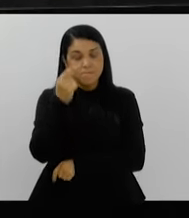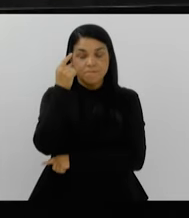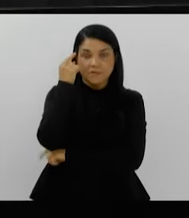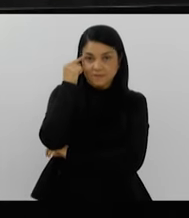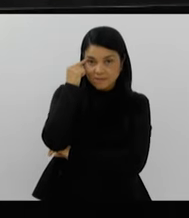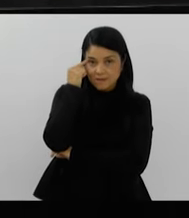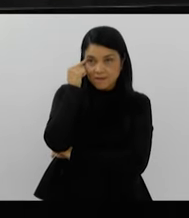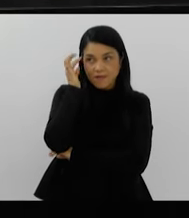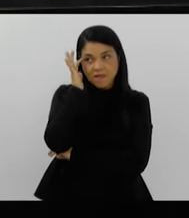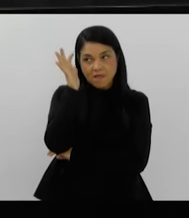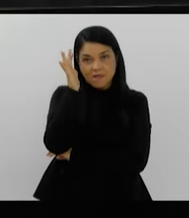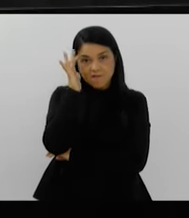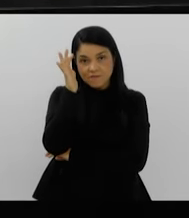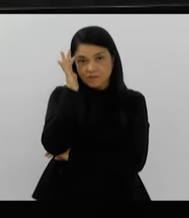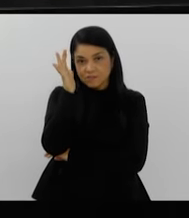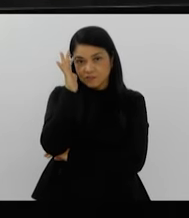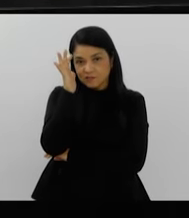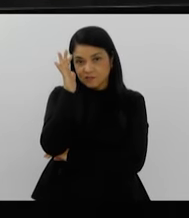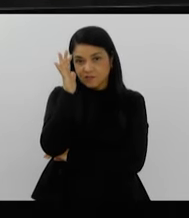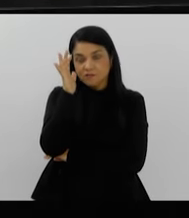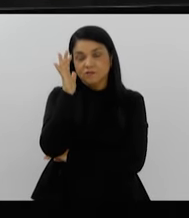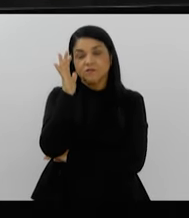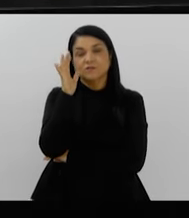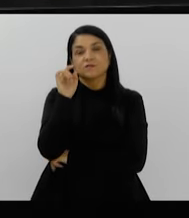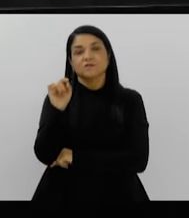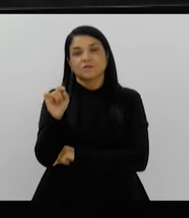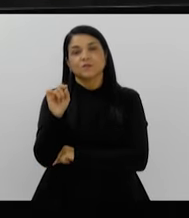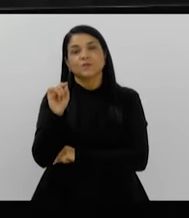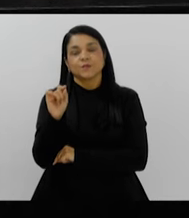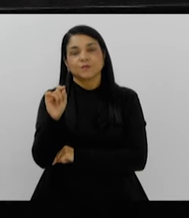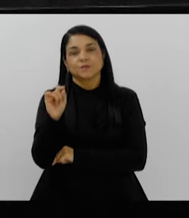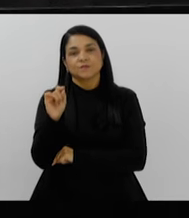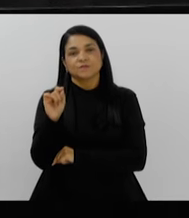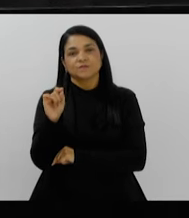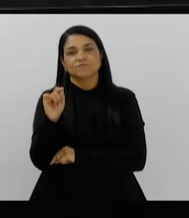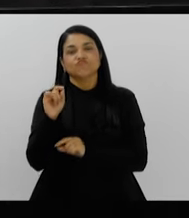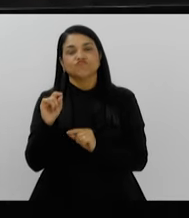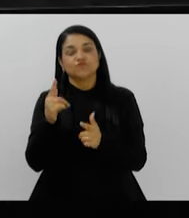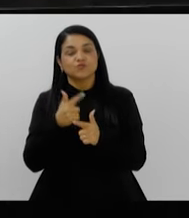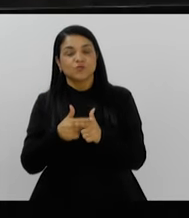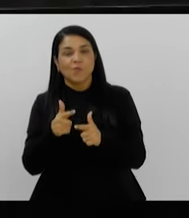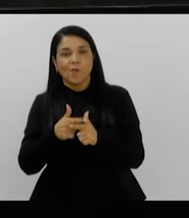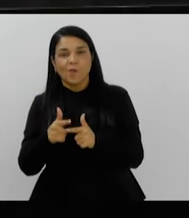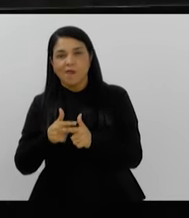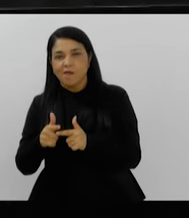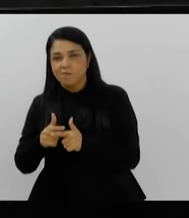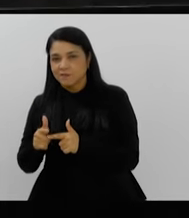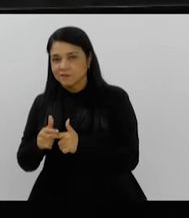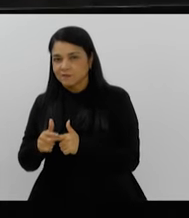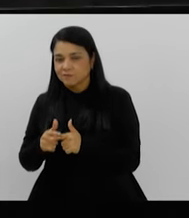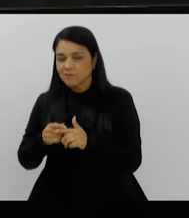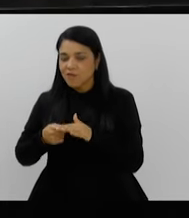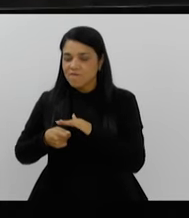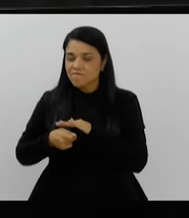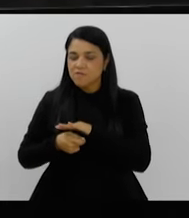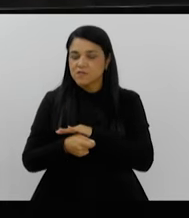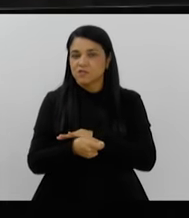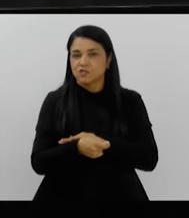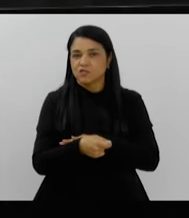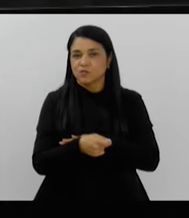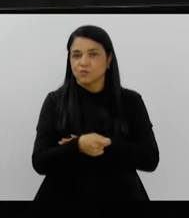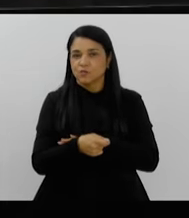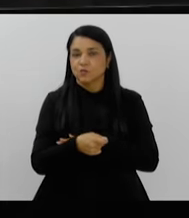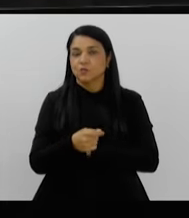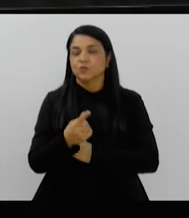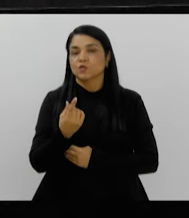e melhor refletir, sobretudo nas questões que estão sendo investidos